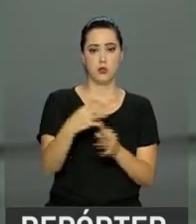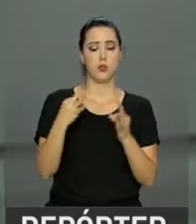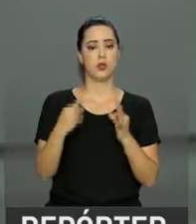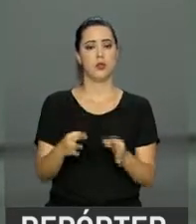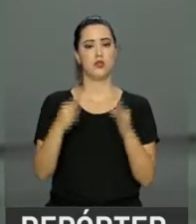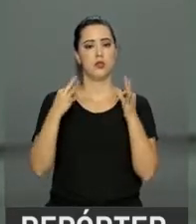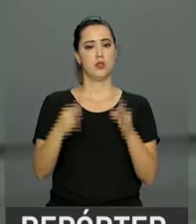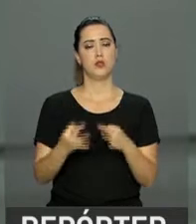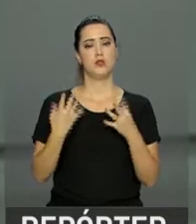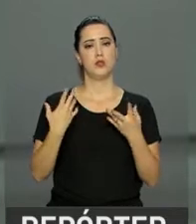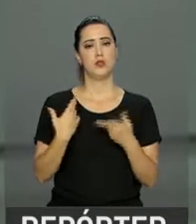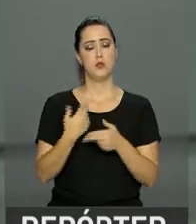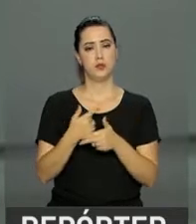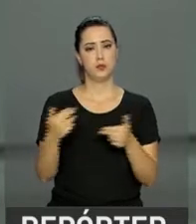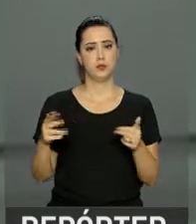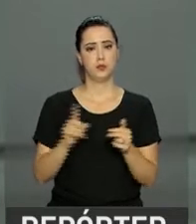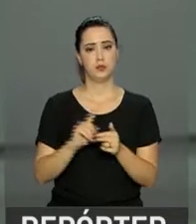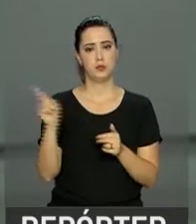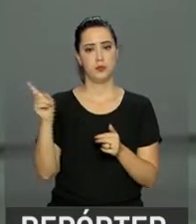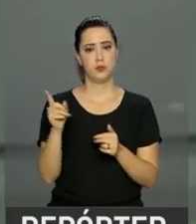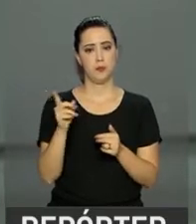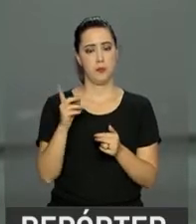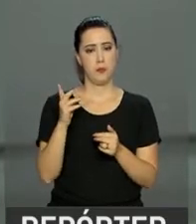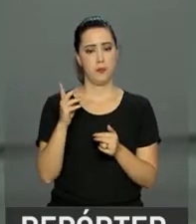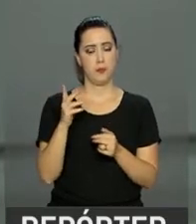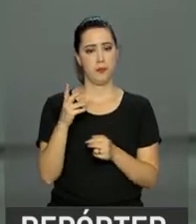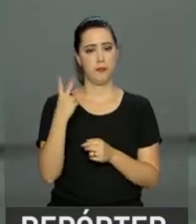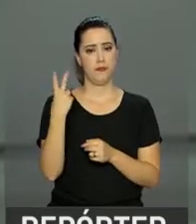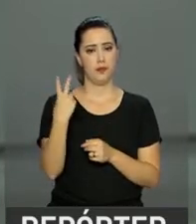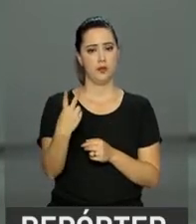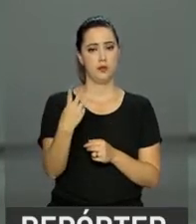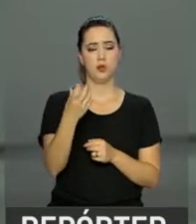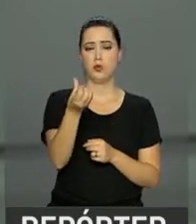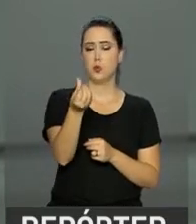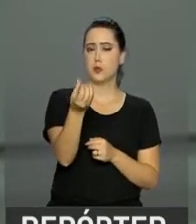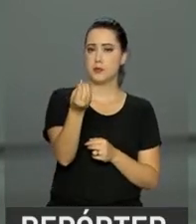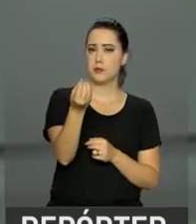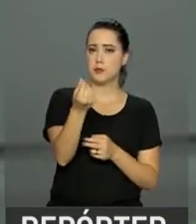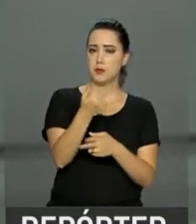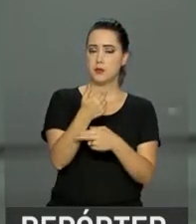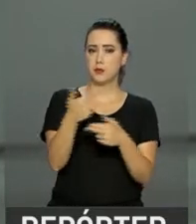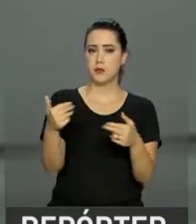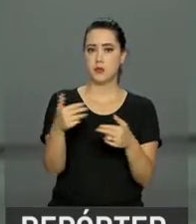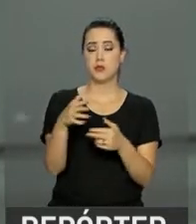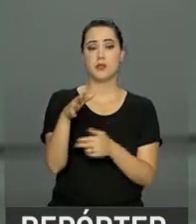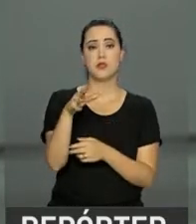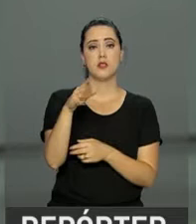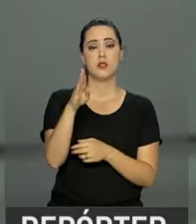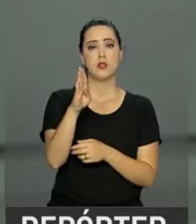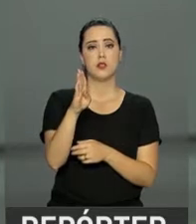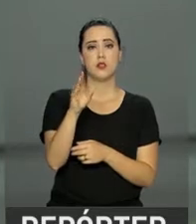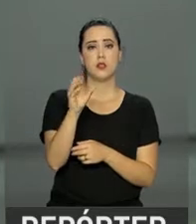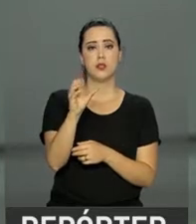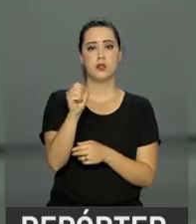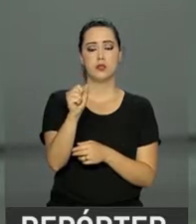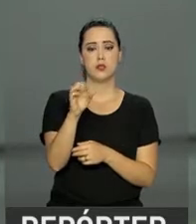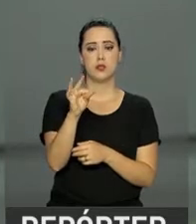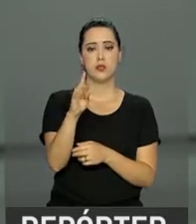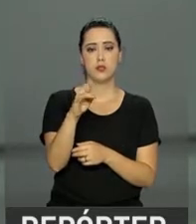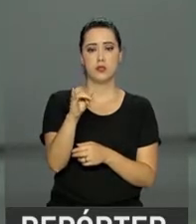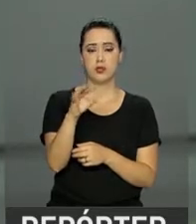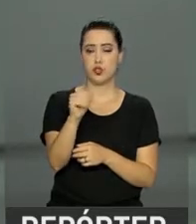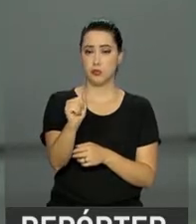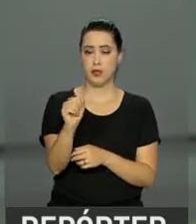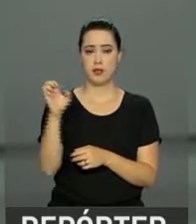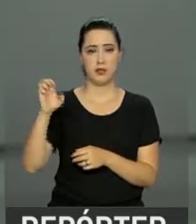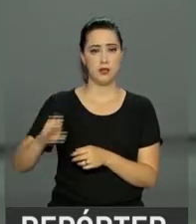do produto os mil e os dois mil e 600 tipos de bactéria que foram segundo a